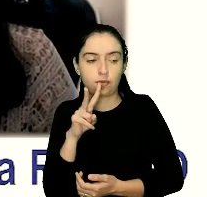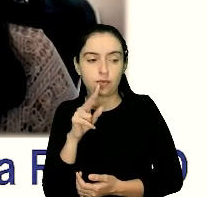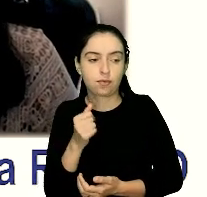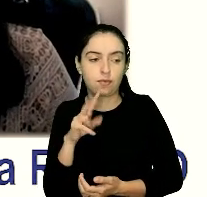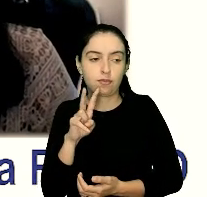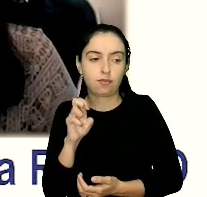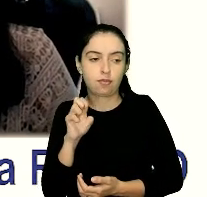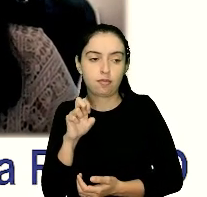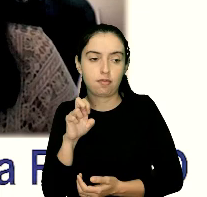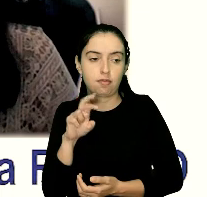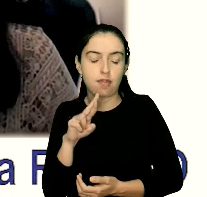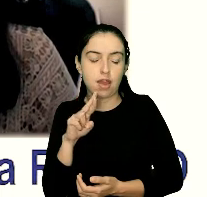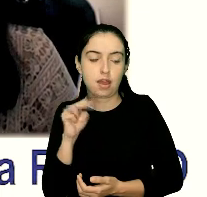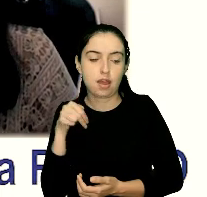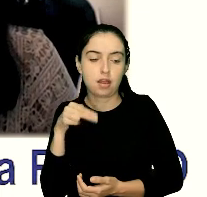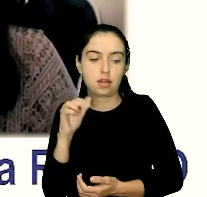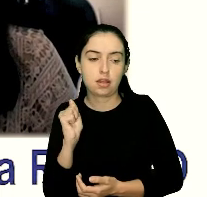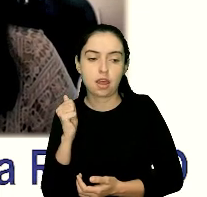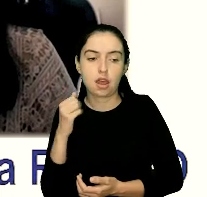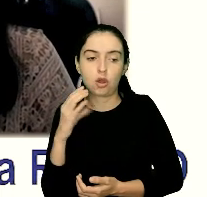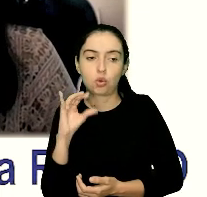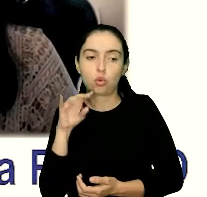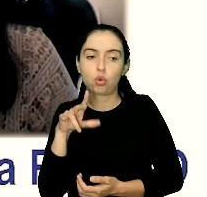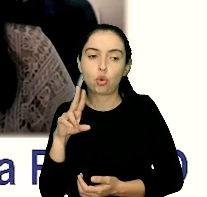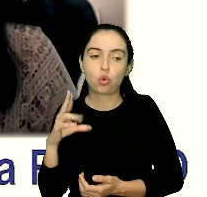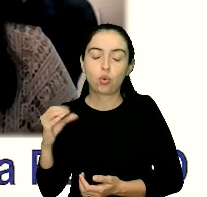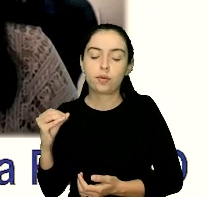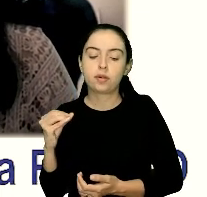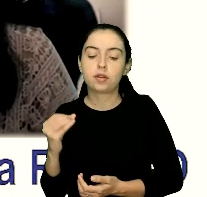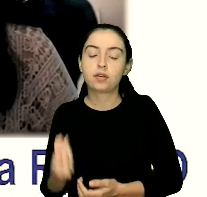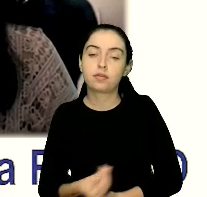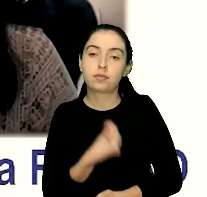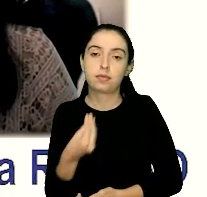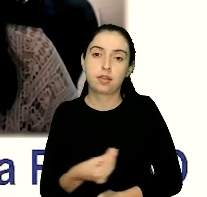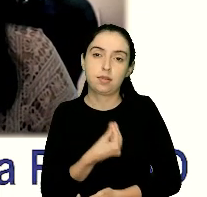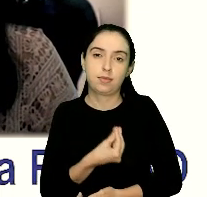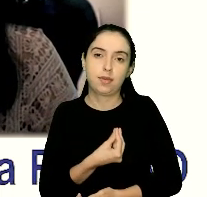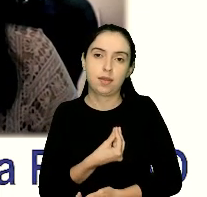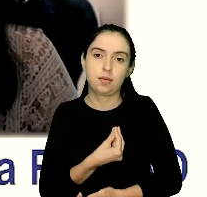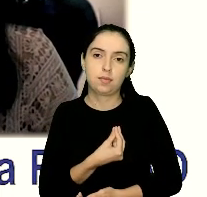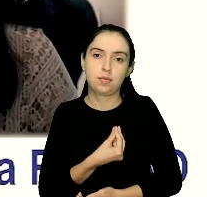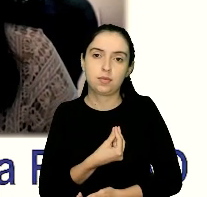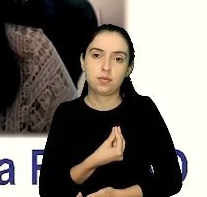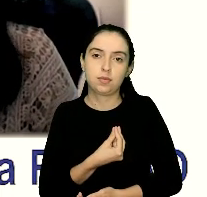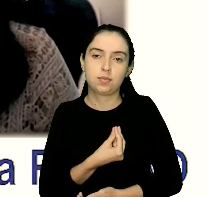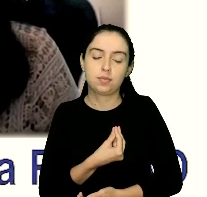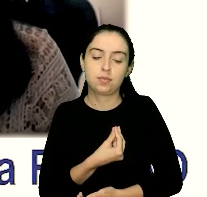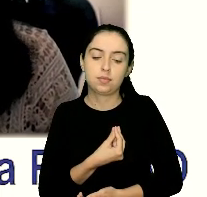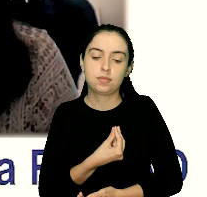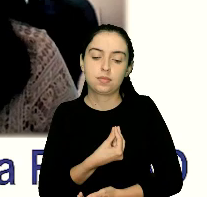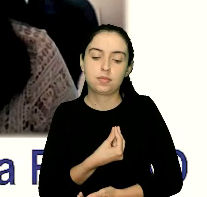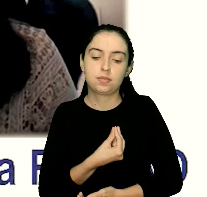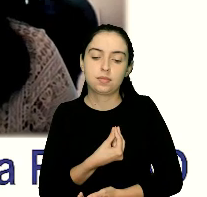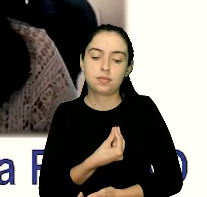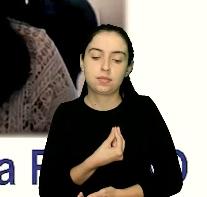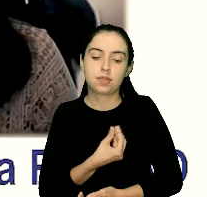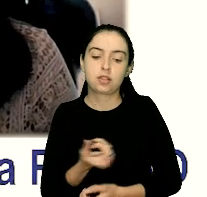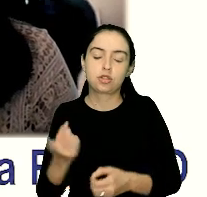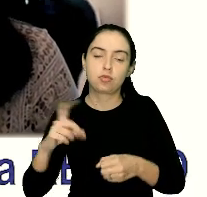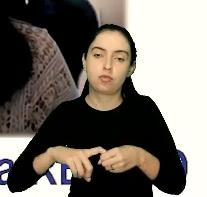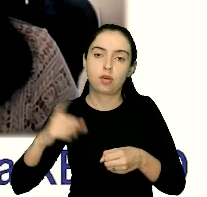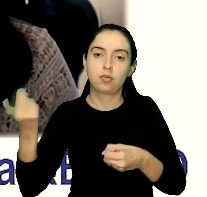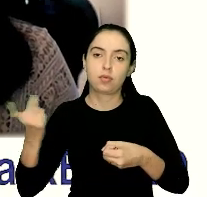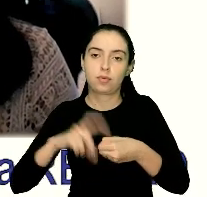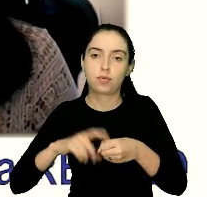estamos vivendo, ou, isso vem do inglês, né, esse gerundismo, mas que nós